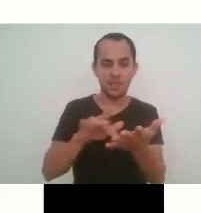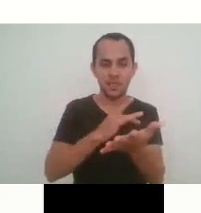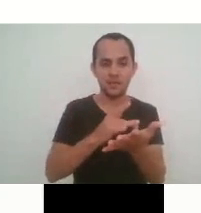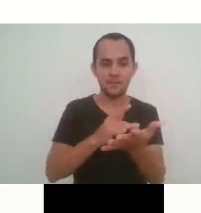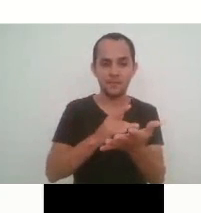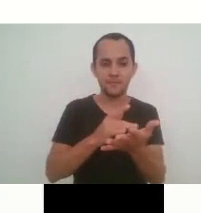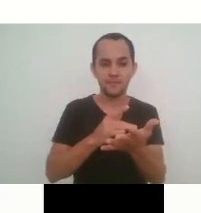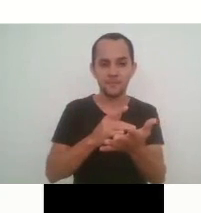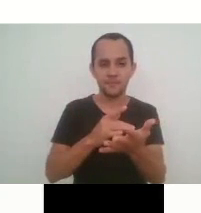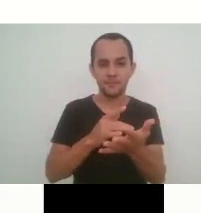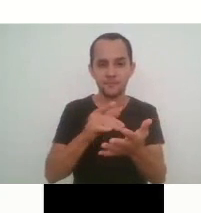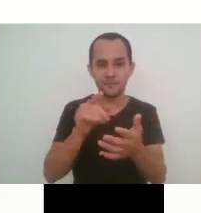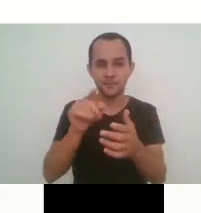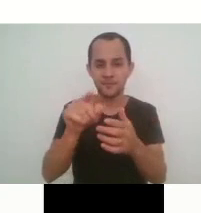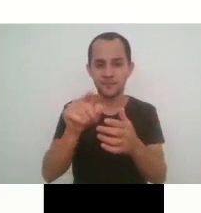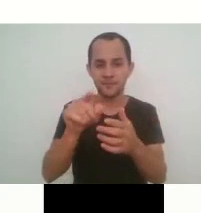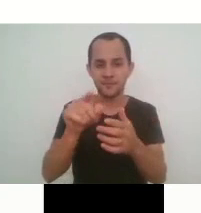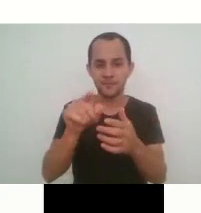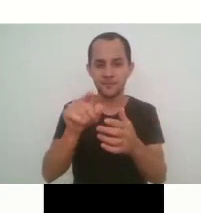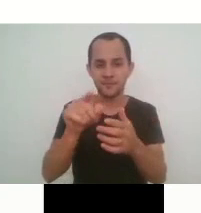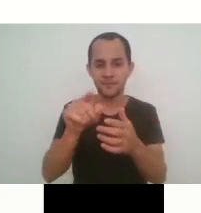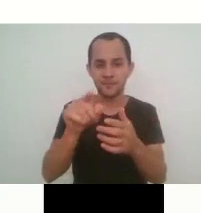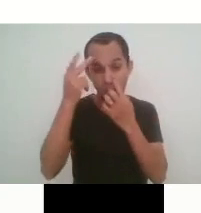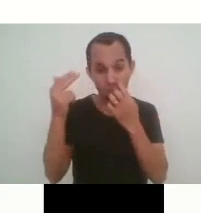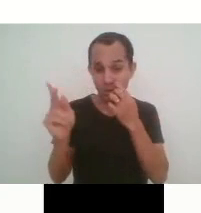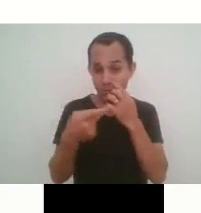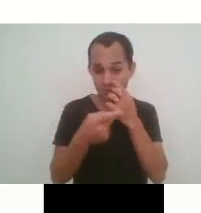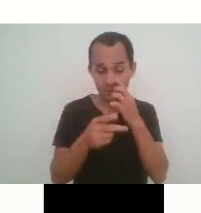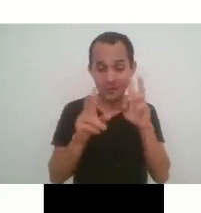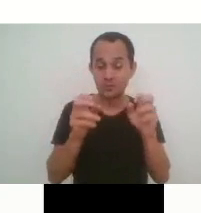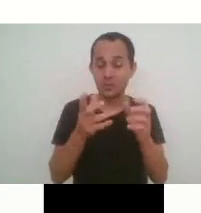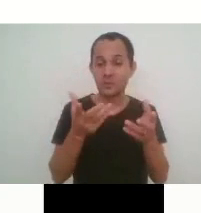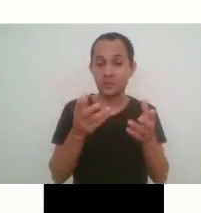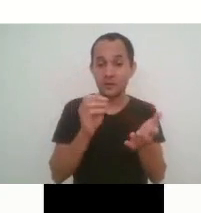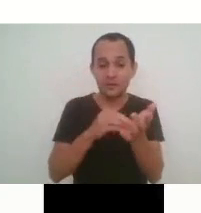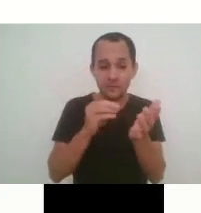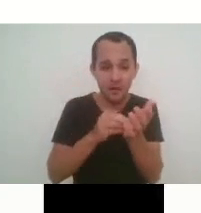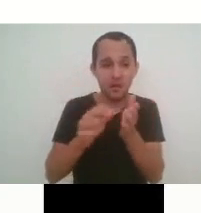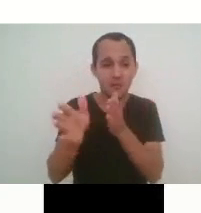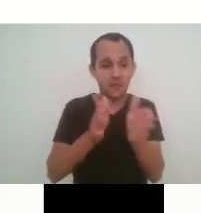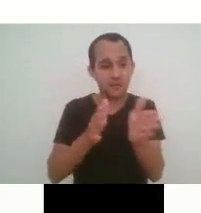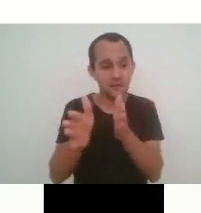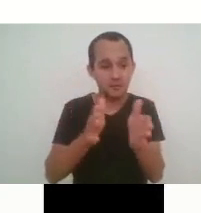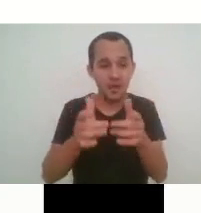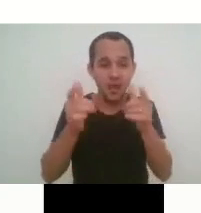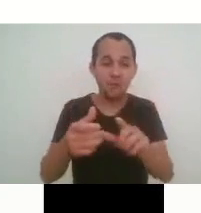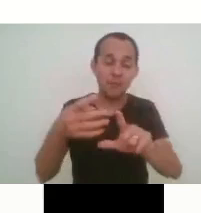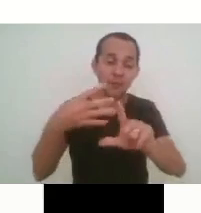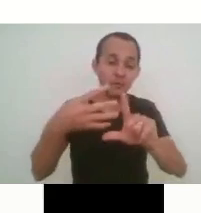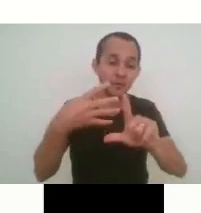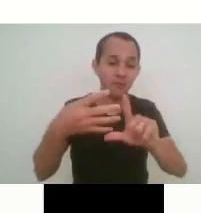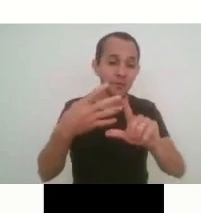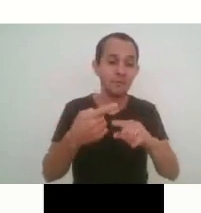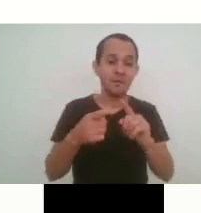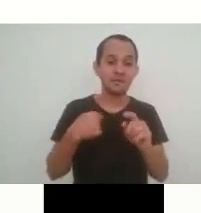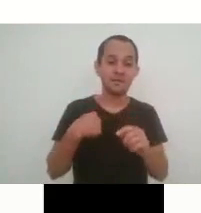Essa questão é comum, né, de falta de acessibilidade nas plataformas, mas eu acho que